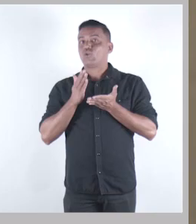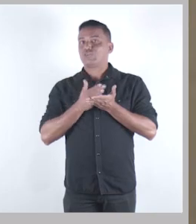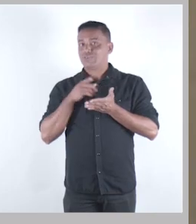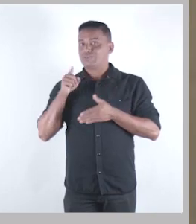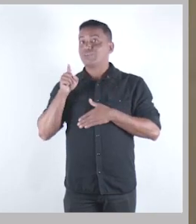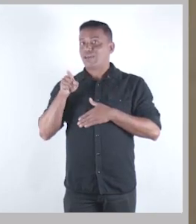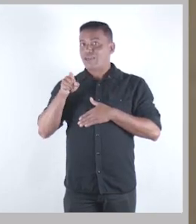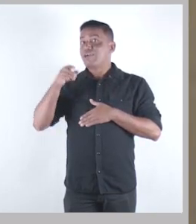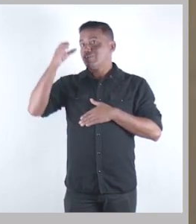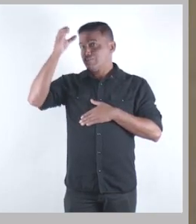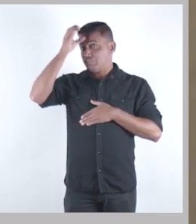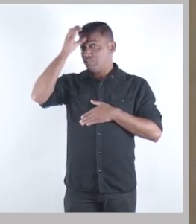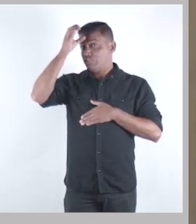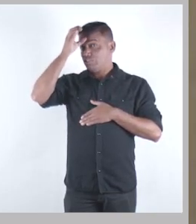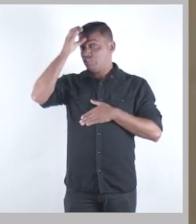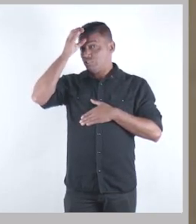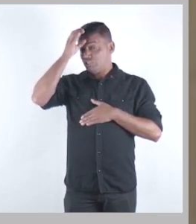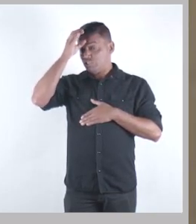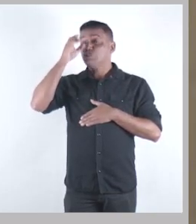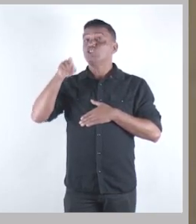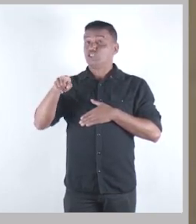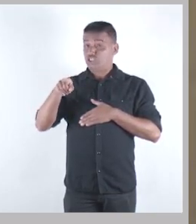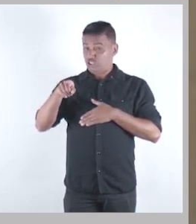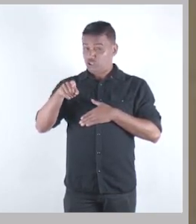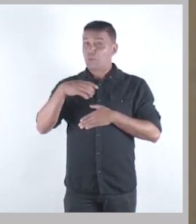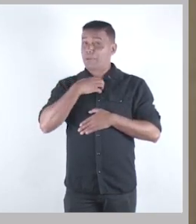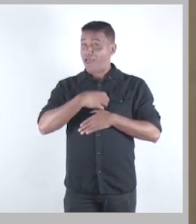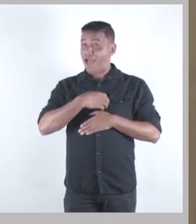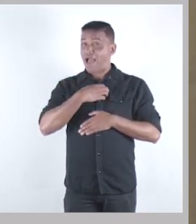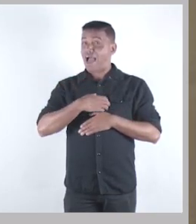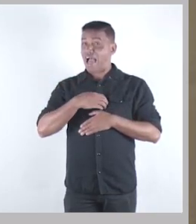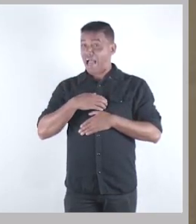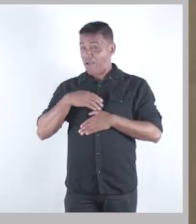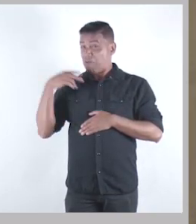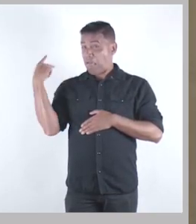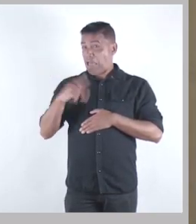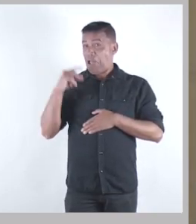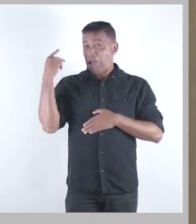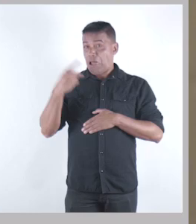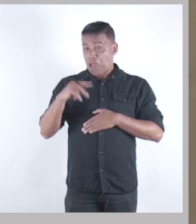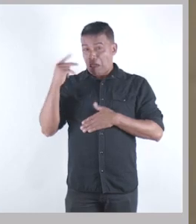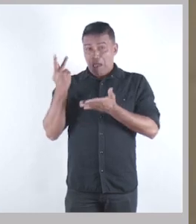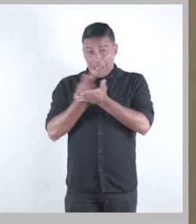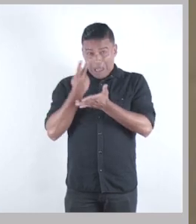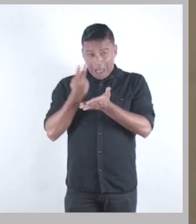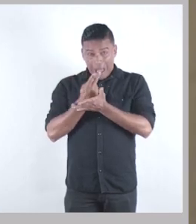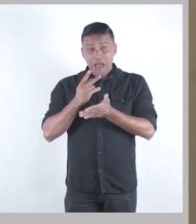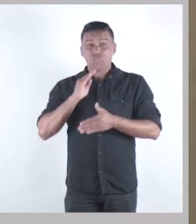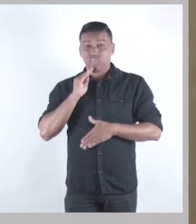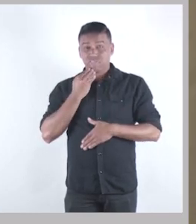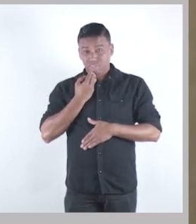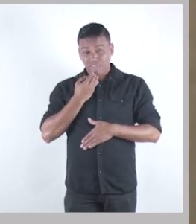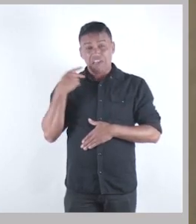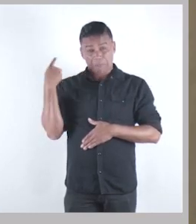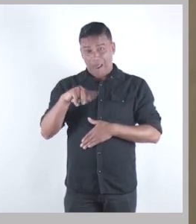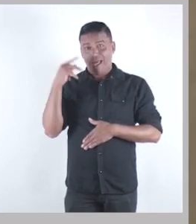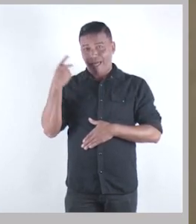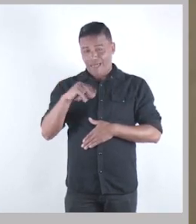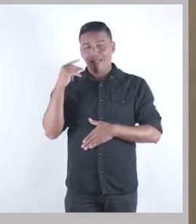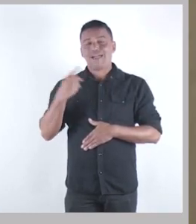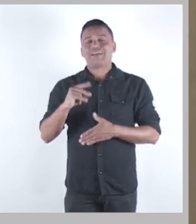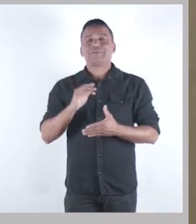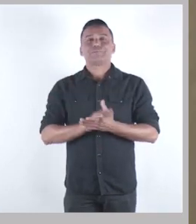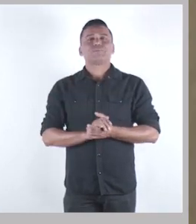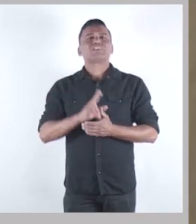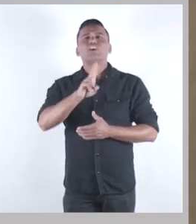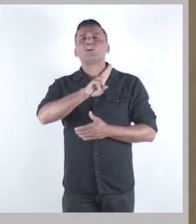esse até dava umas Umas palmadas? palmadinhas para quem fez as coisas corretas. E ele dava umas palmadas, sim, Qual senhor,